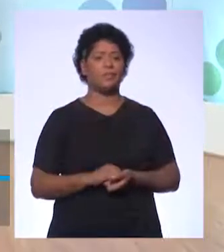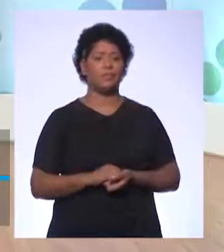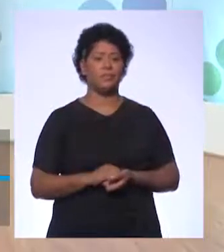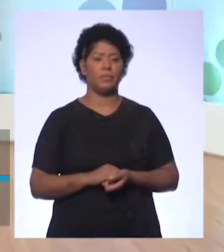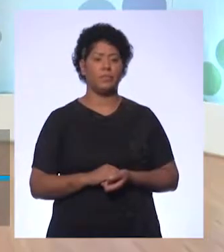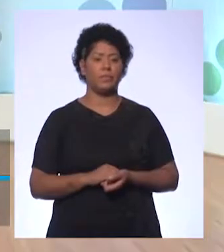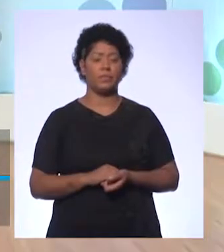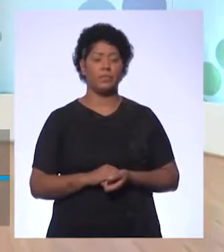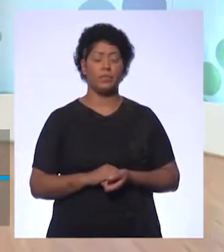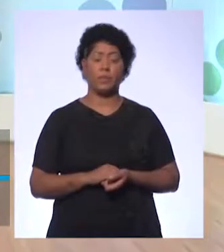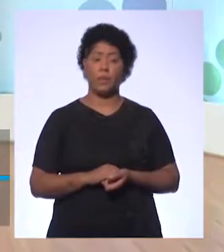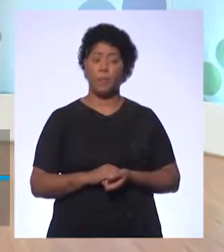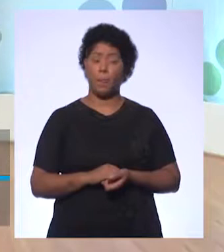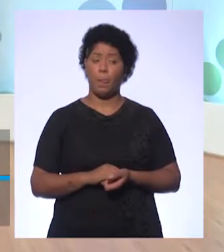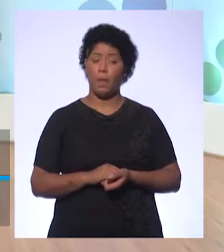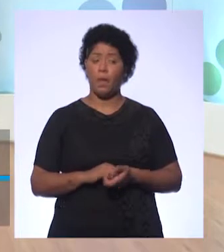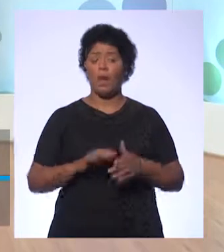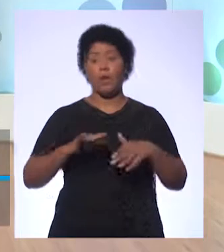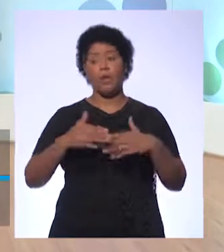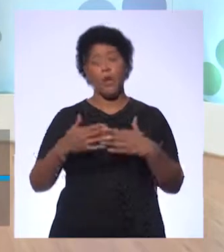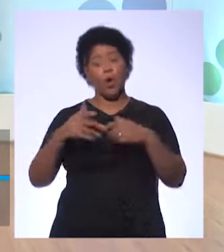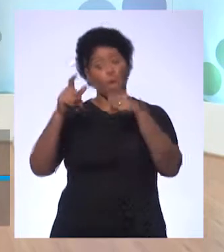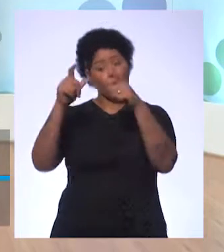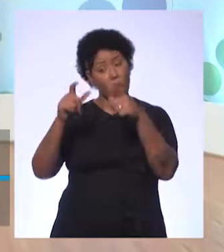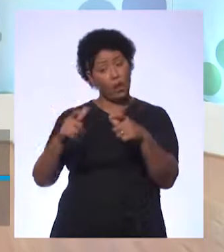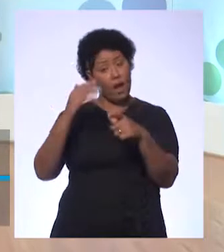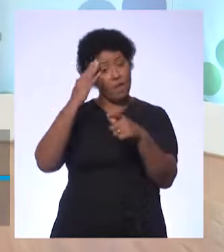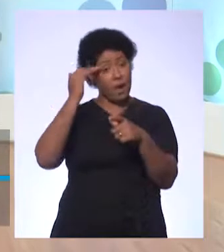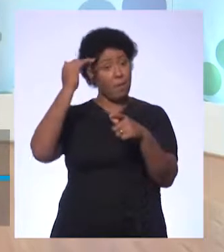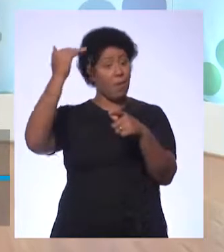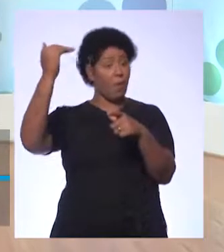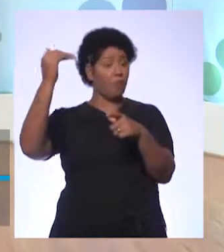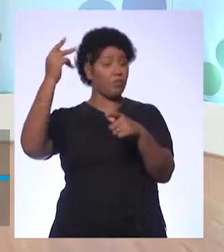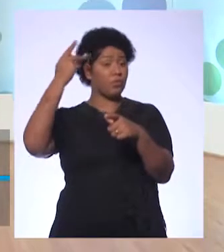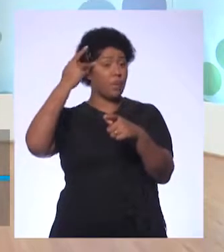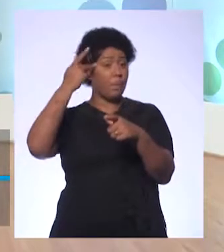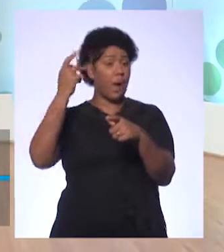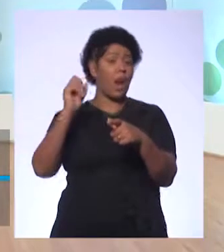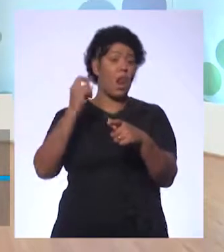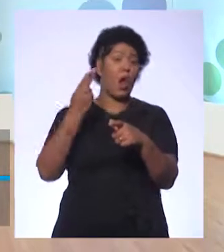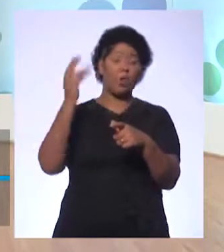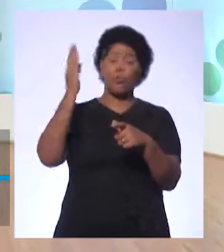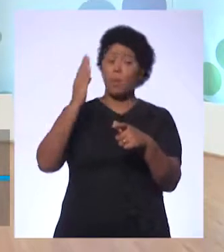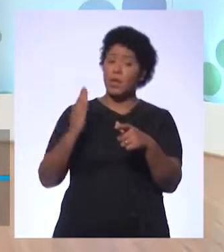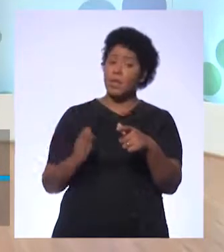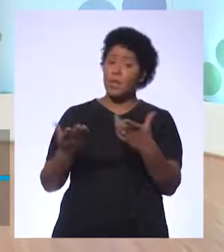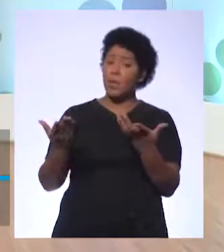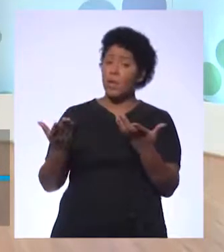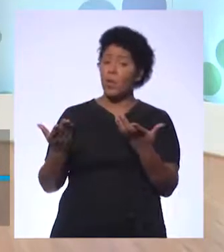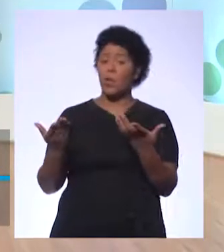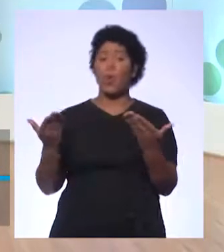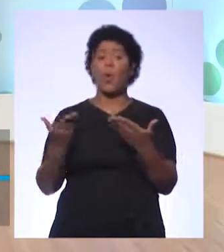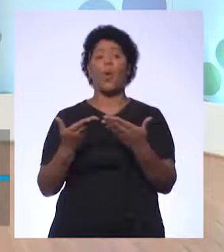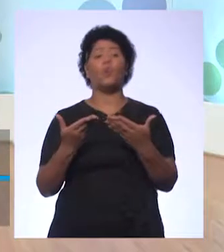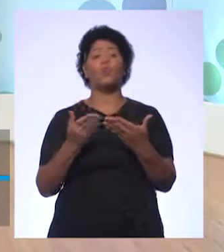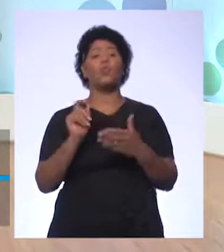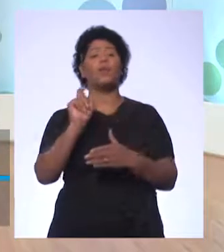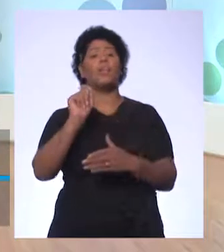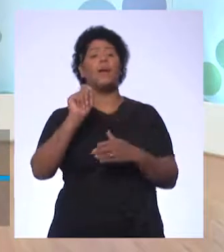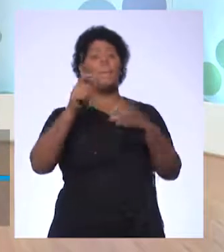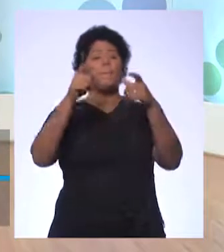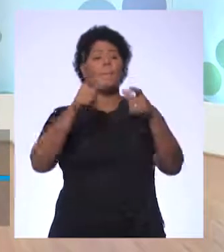Então, talvez um ponto turístico, sei lá, de São Paulo, do Brasil. Hoje, quais são os locais assim